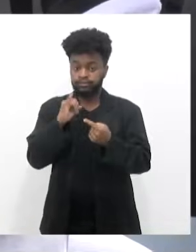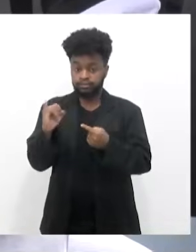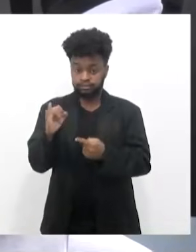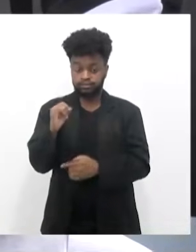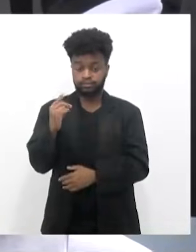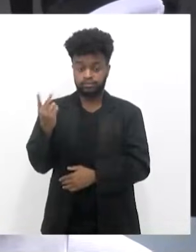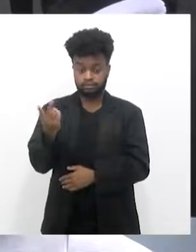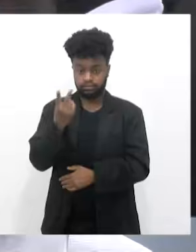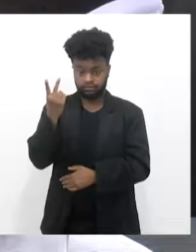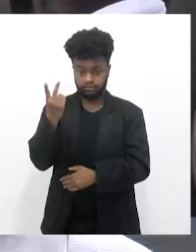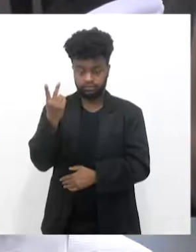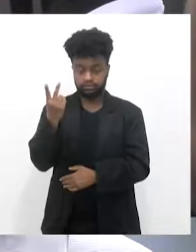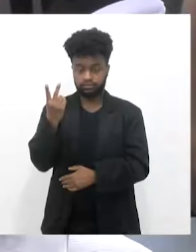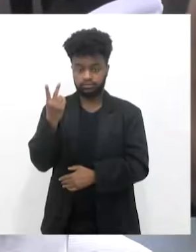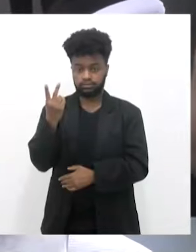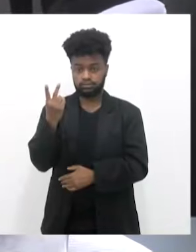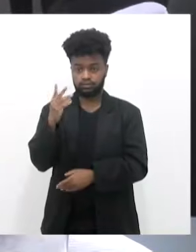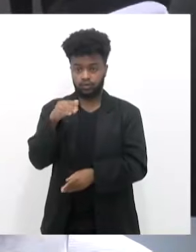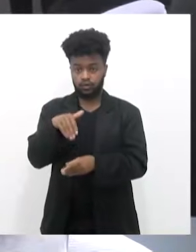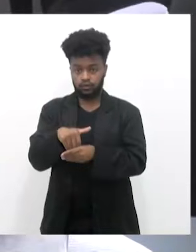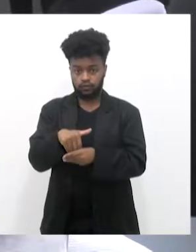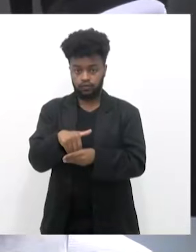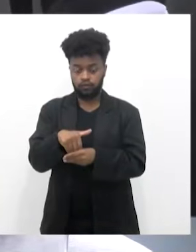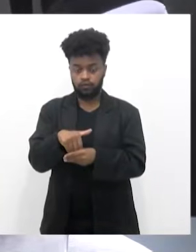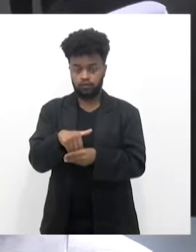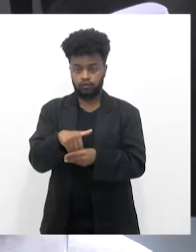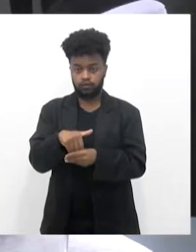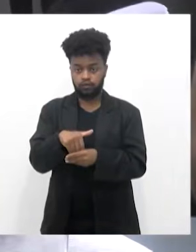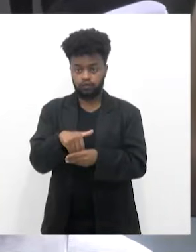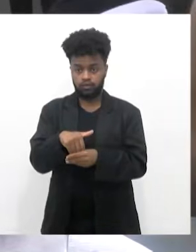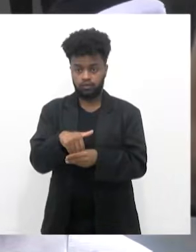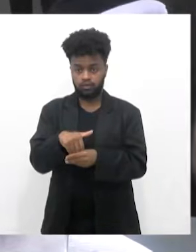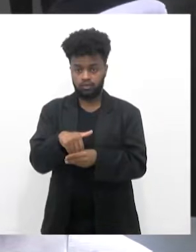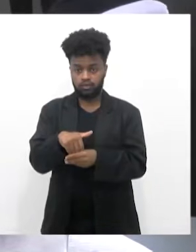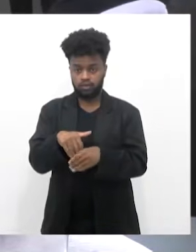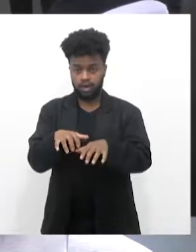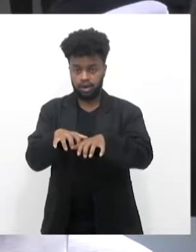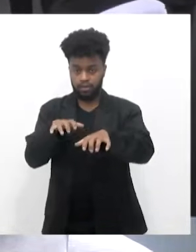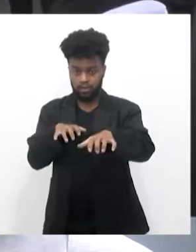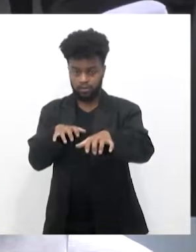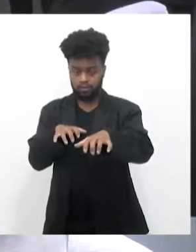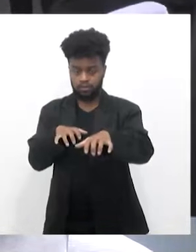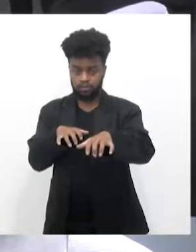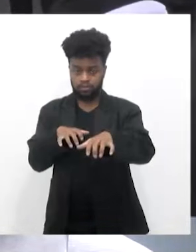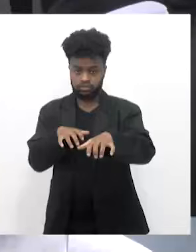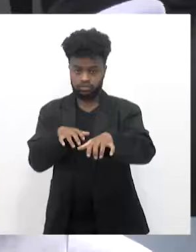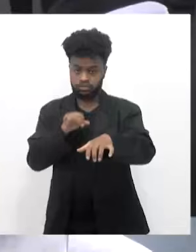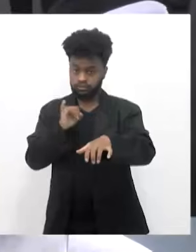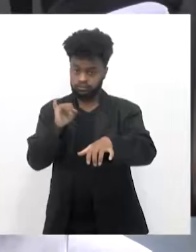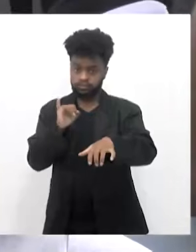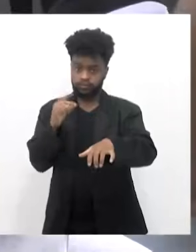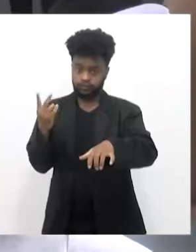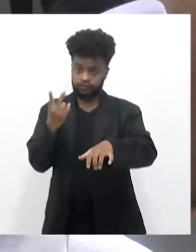valer o voto à distância, o voto que vale em